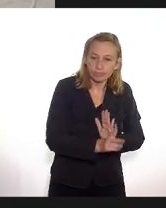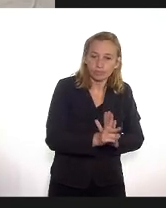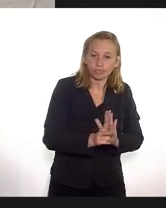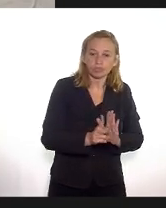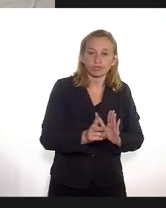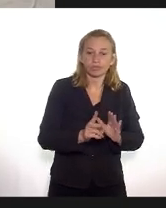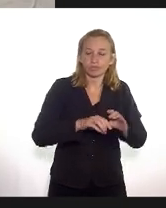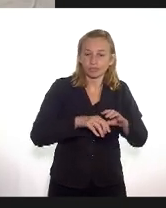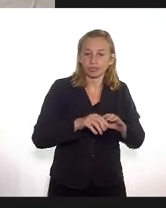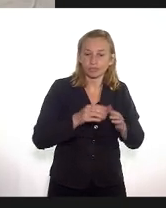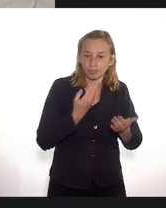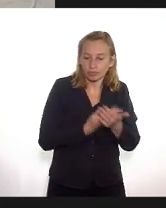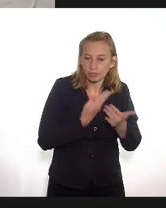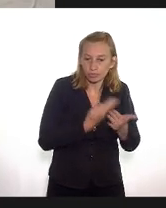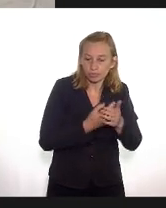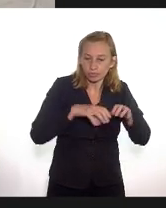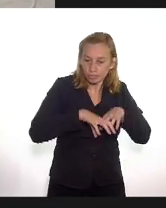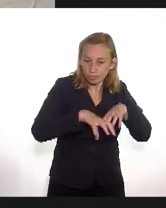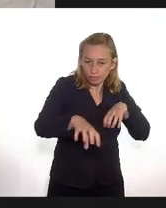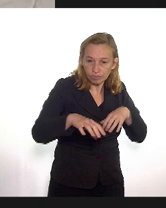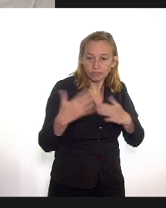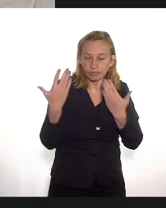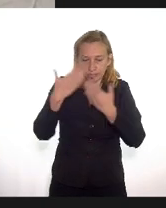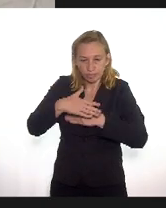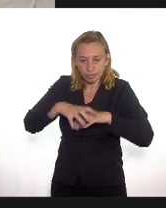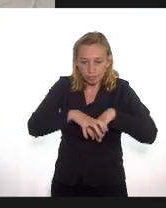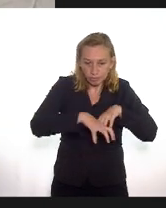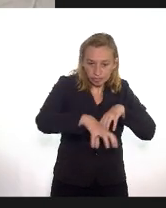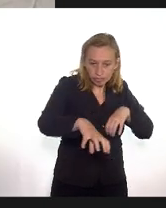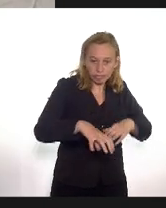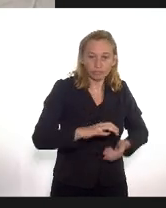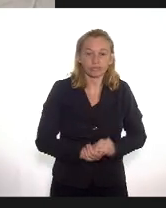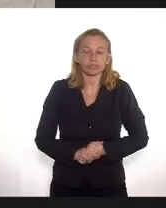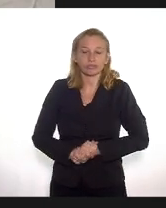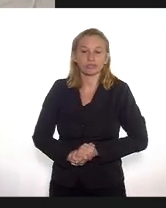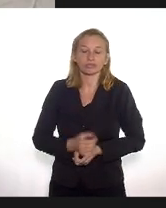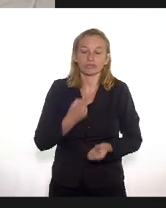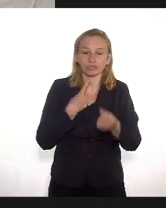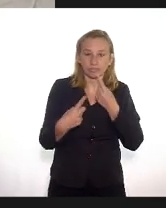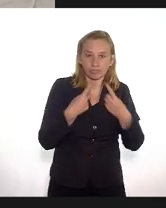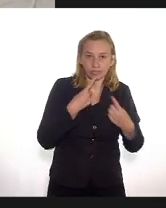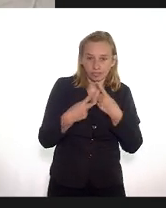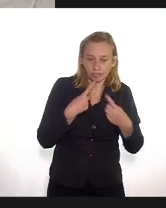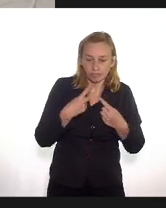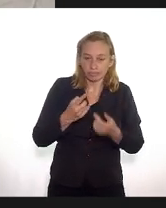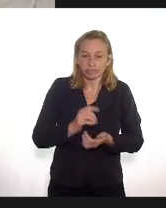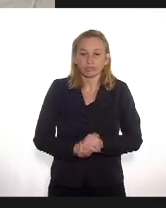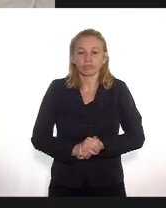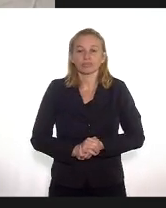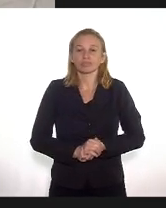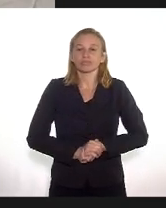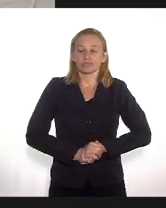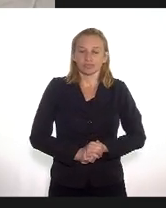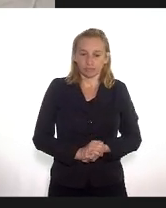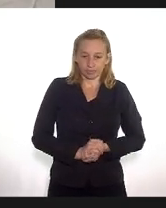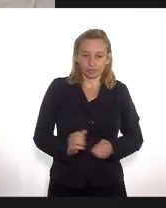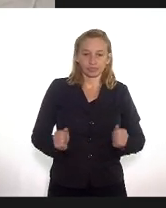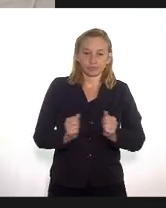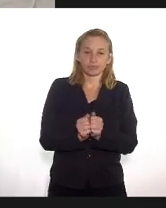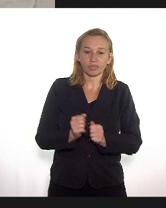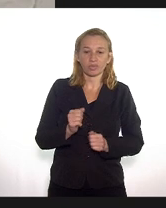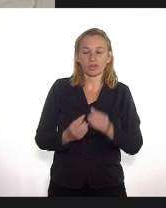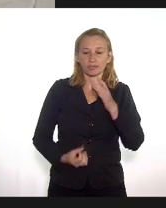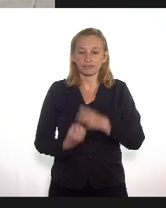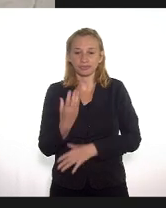à distância, com as provas à distância, e tentar, nesse meio tempo, fazer esse diálogo da representação dos estudantes junto à Fundação